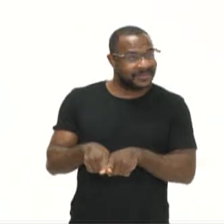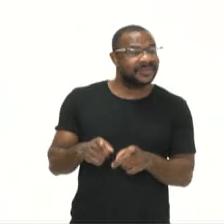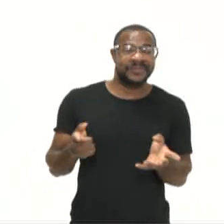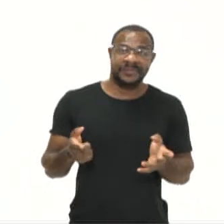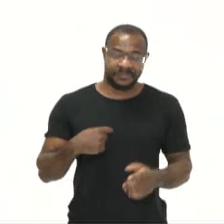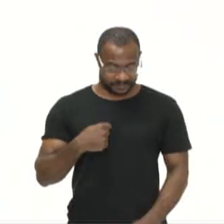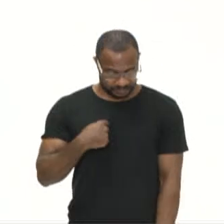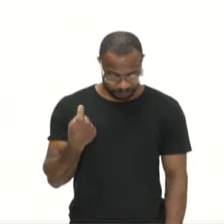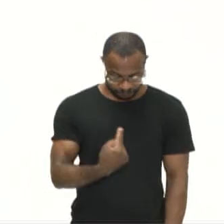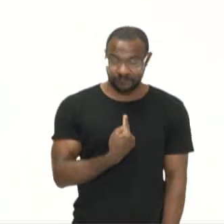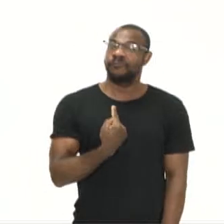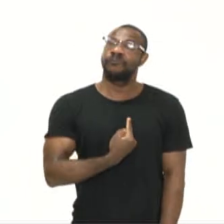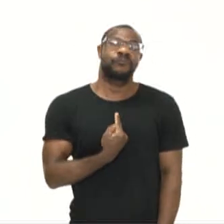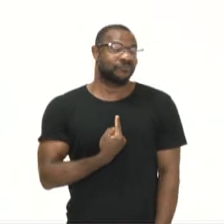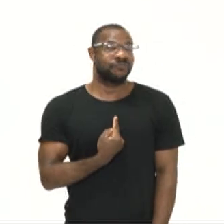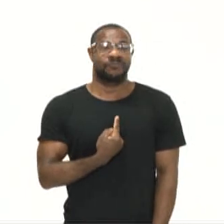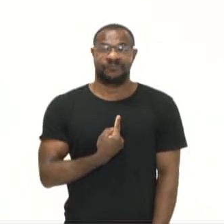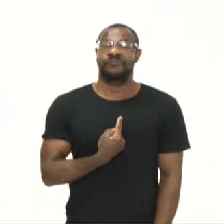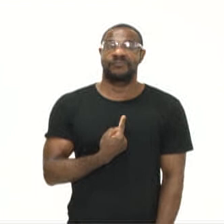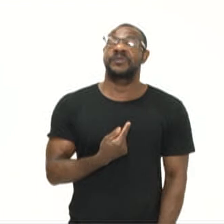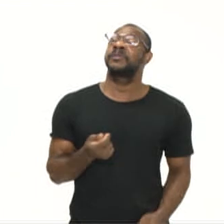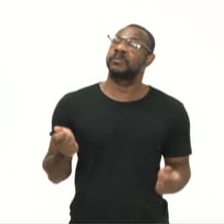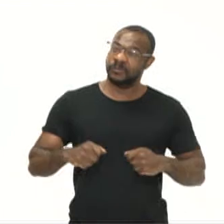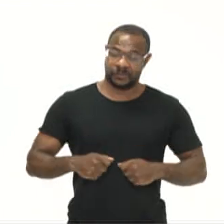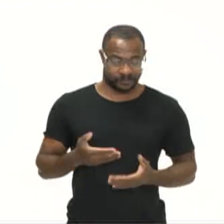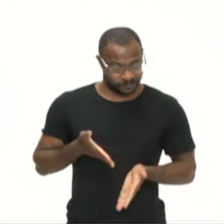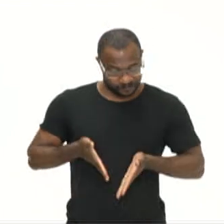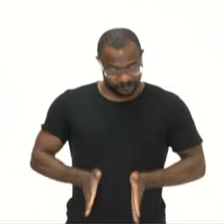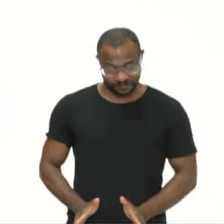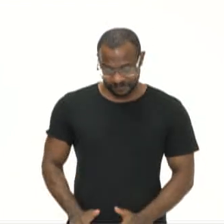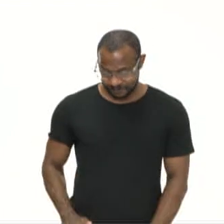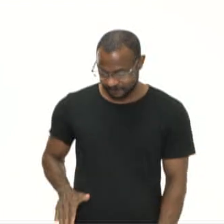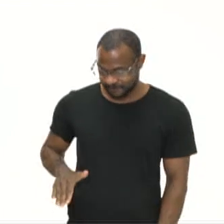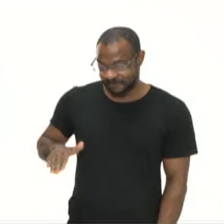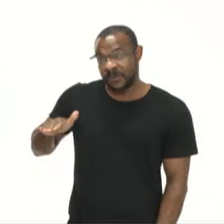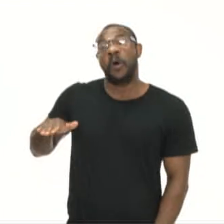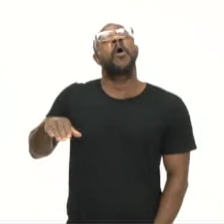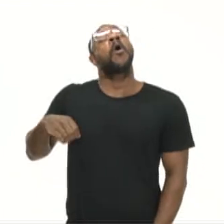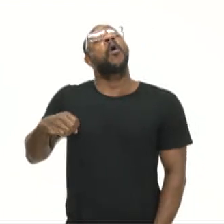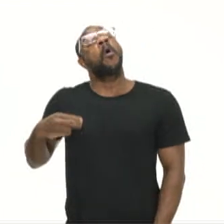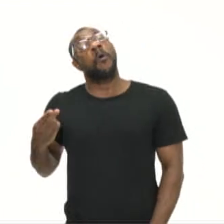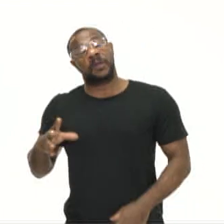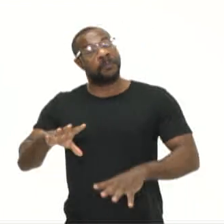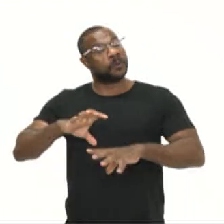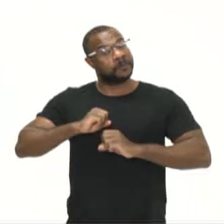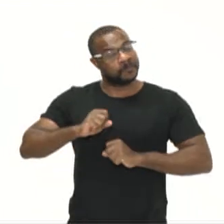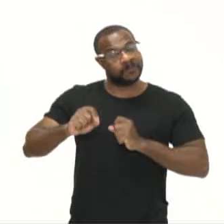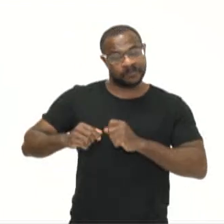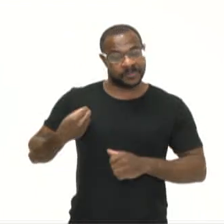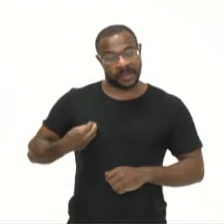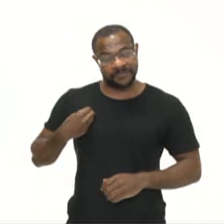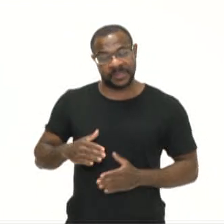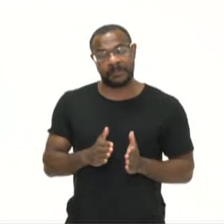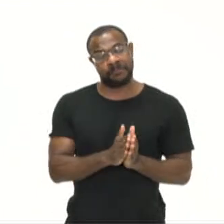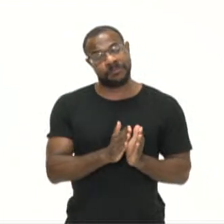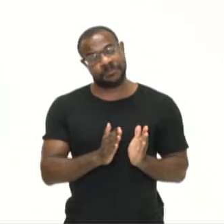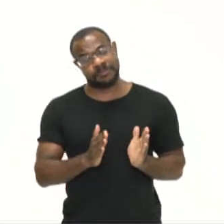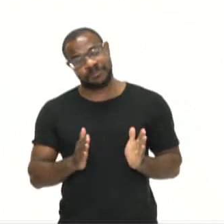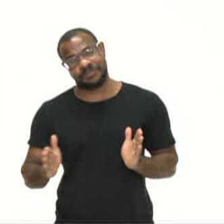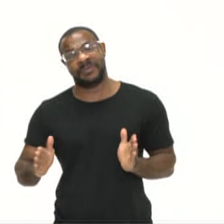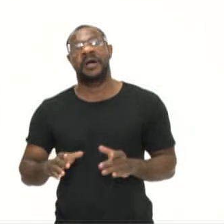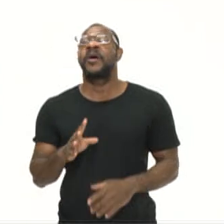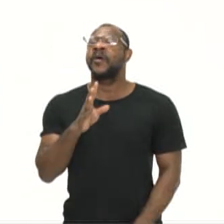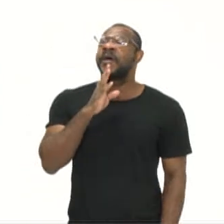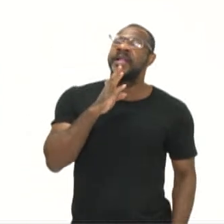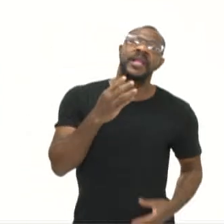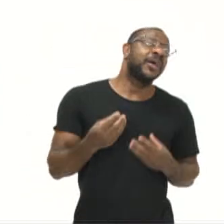seres únicos. Podem vir de nascimento ou podem ser adquiridos ao longo da vida. Conhecer as maneiras